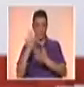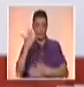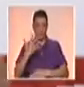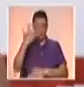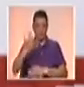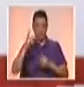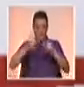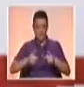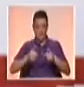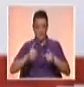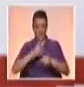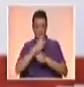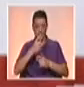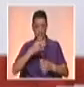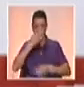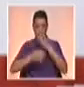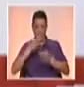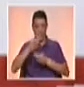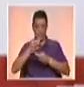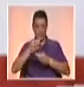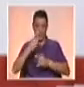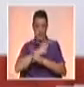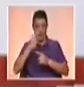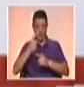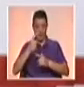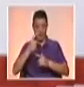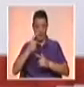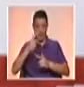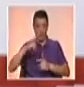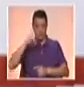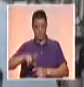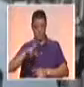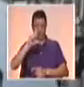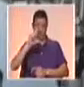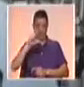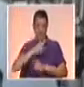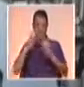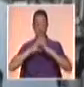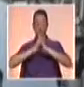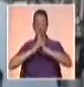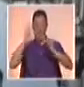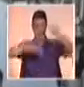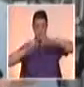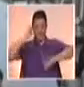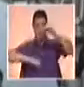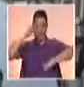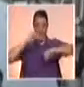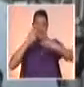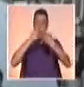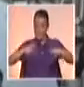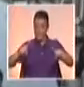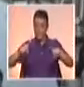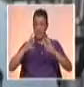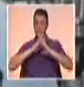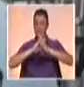anos, é que comecei depois a dominar melhor a língua portuguesa. A estrutura gramatical da língua gestual é completamente diferente